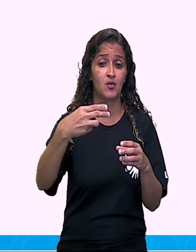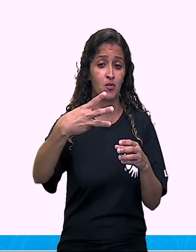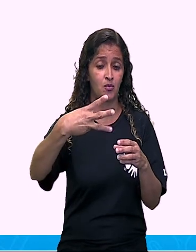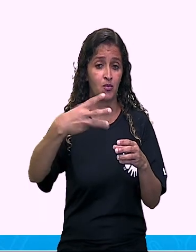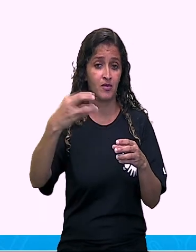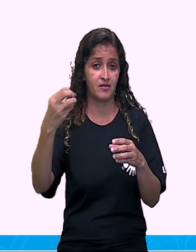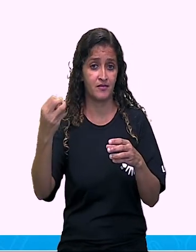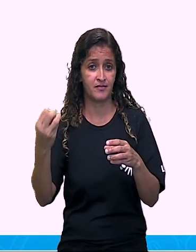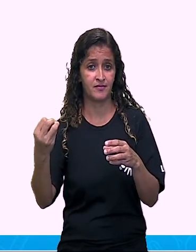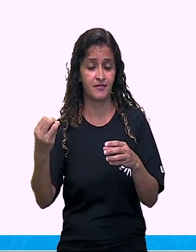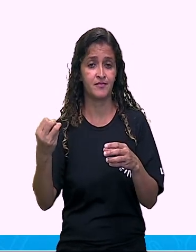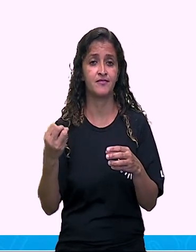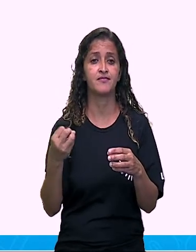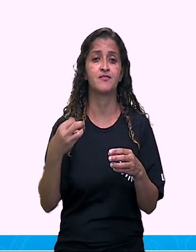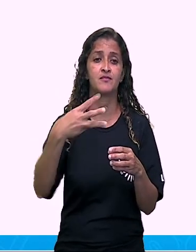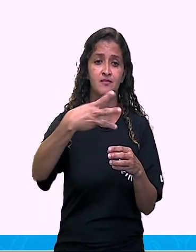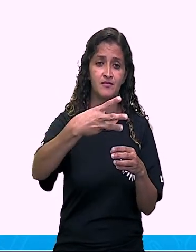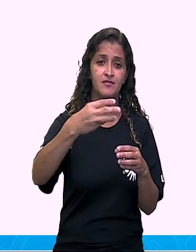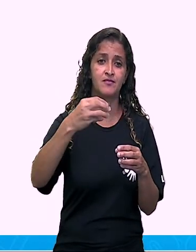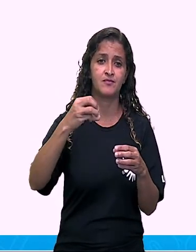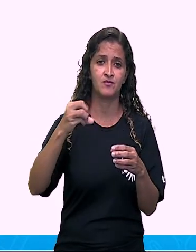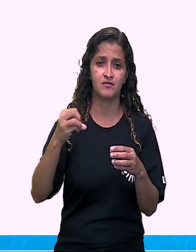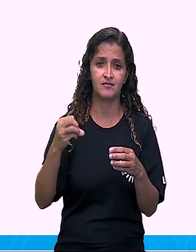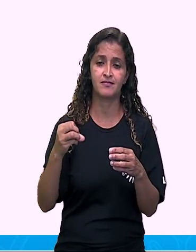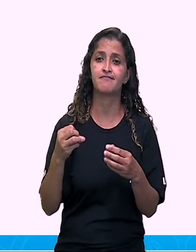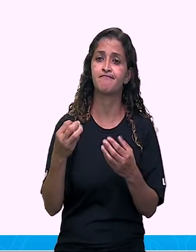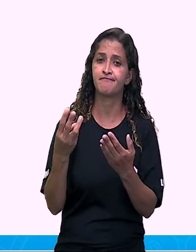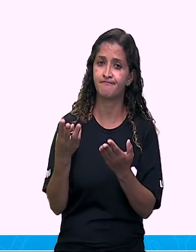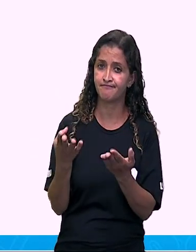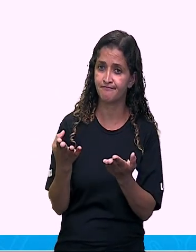é? Então, nós temos o número